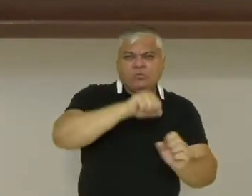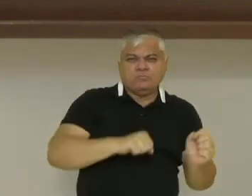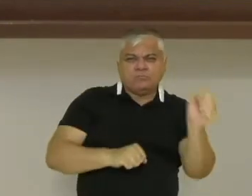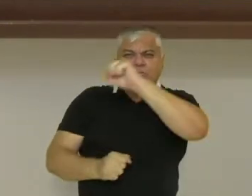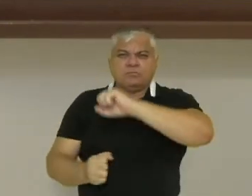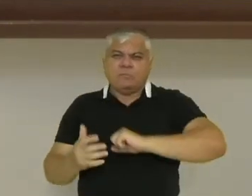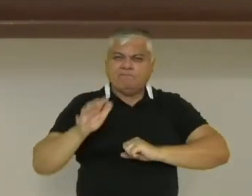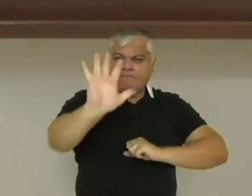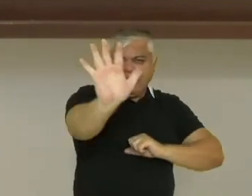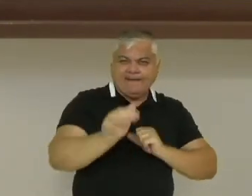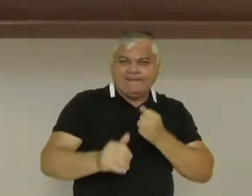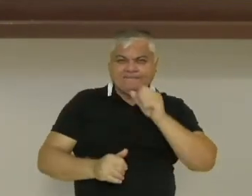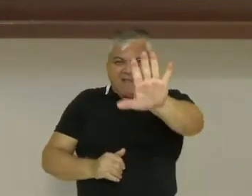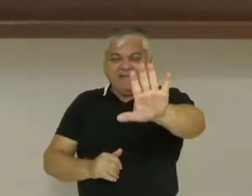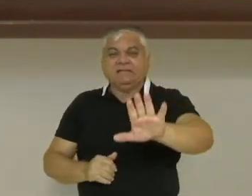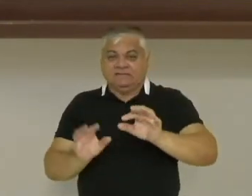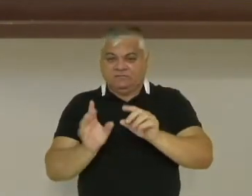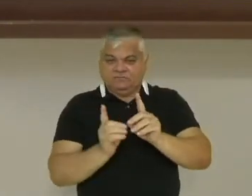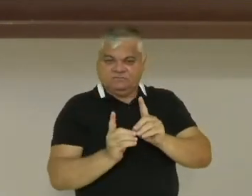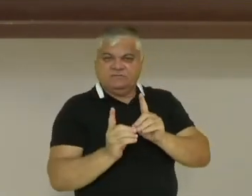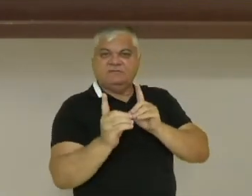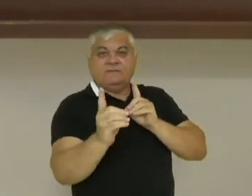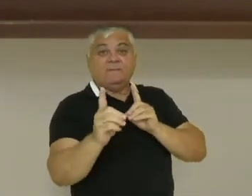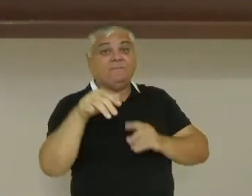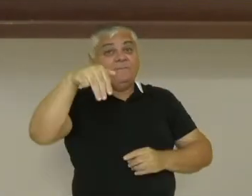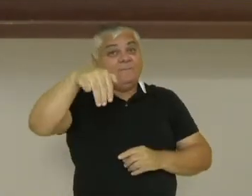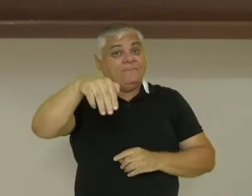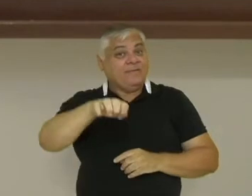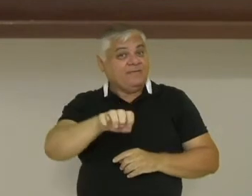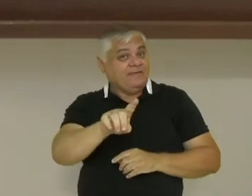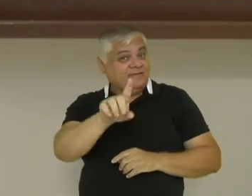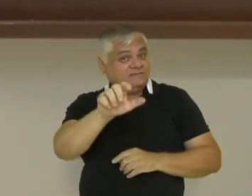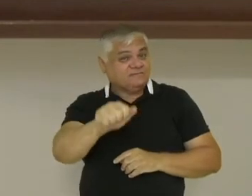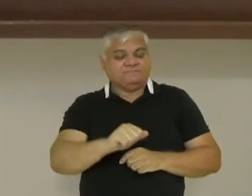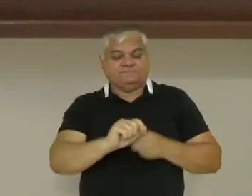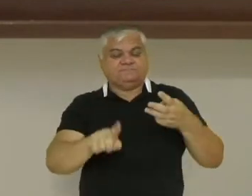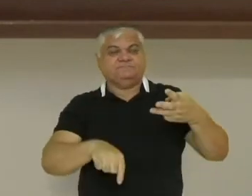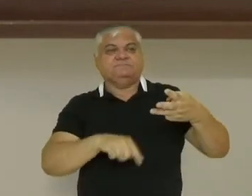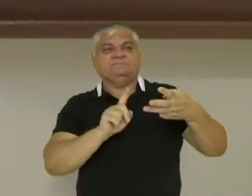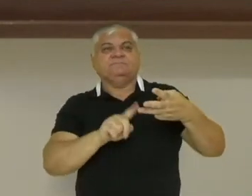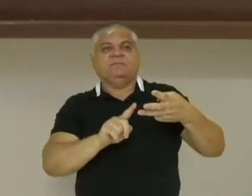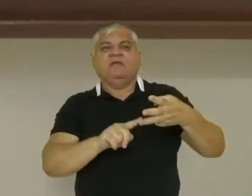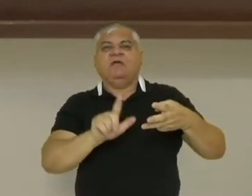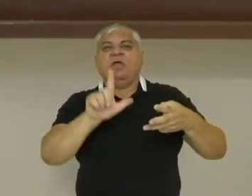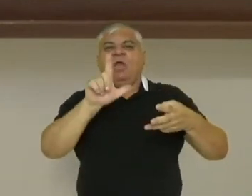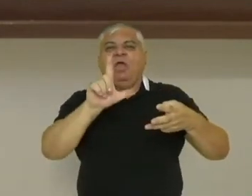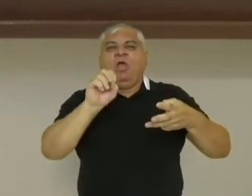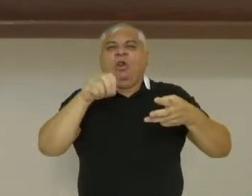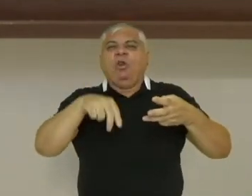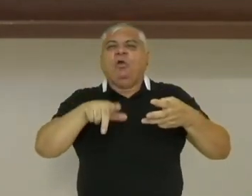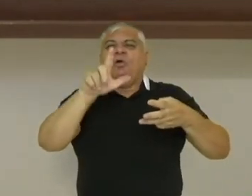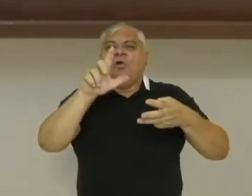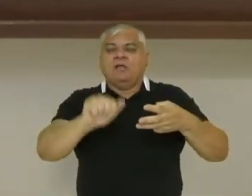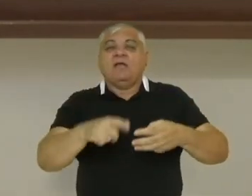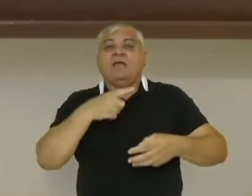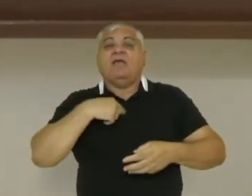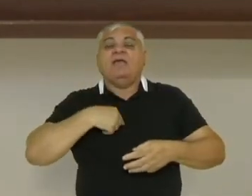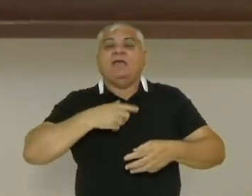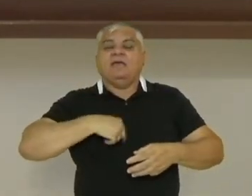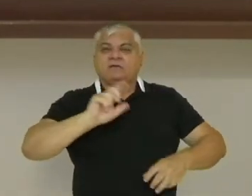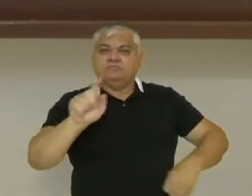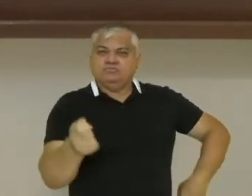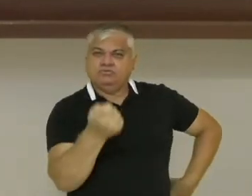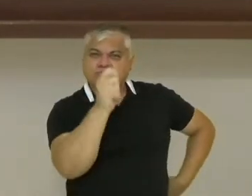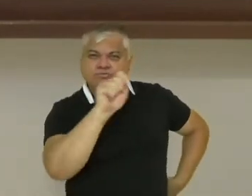mais o braço, estica mais a perna, então tem que ter uma média distância. E as lutas de longa distância são a esgrima, o kendo,